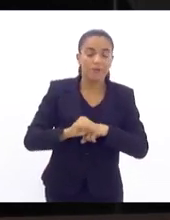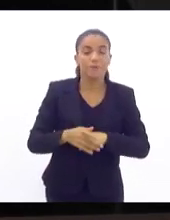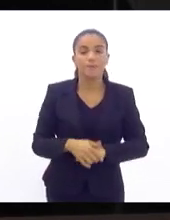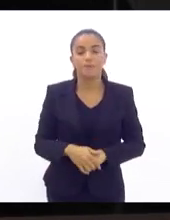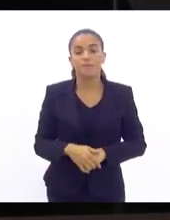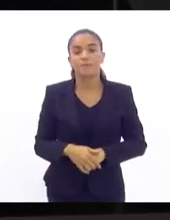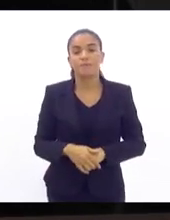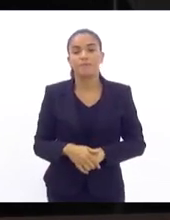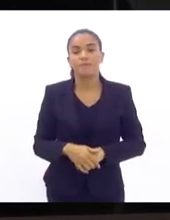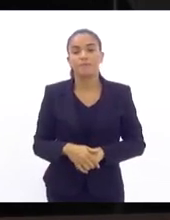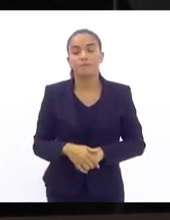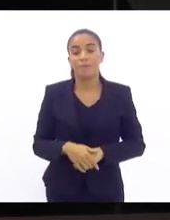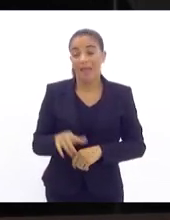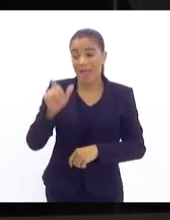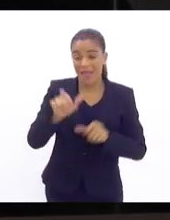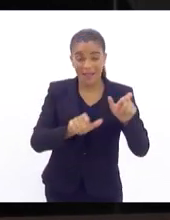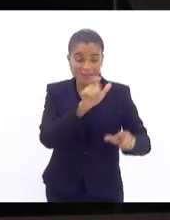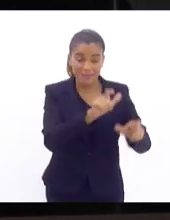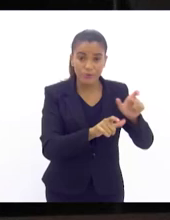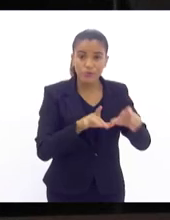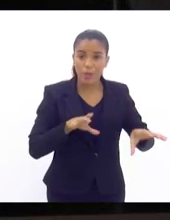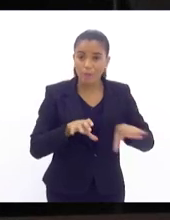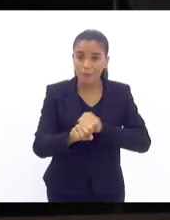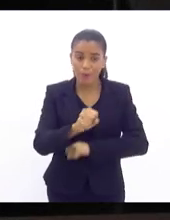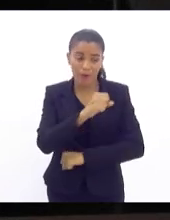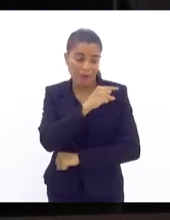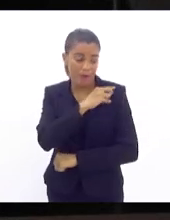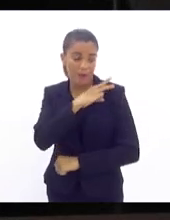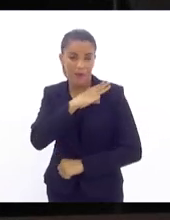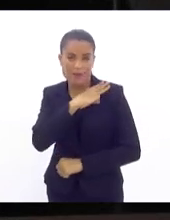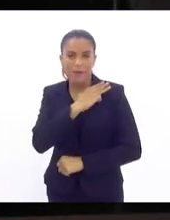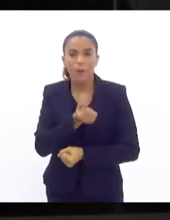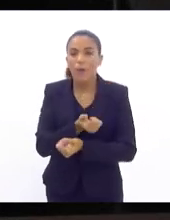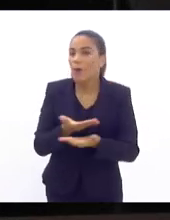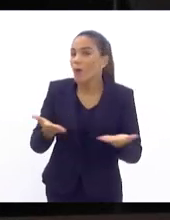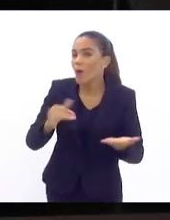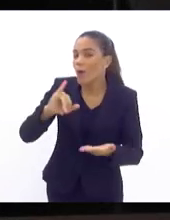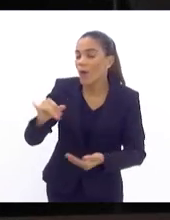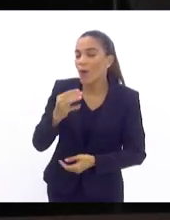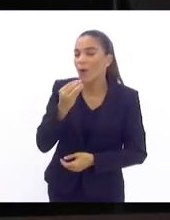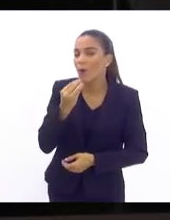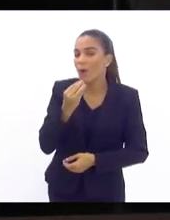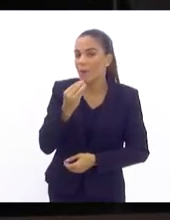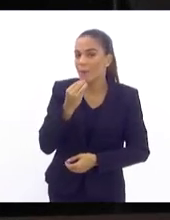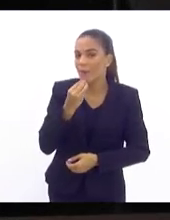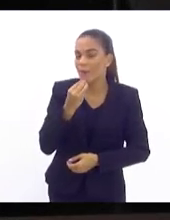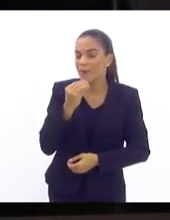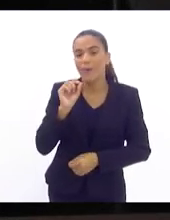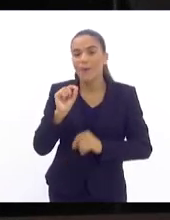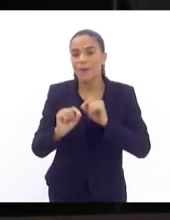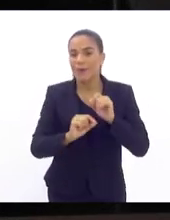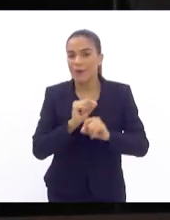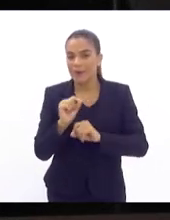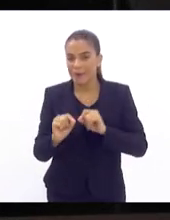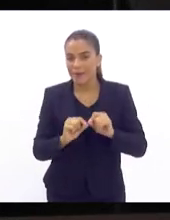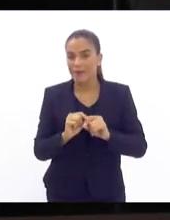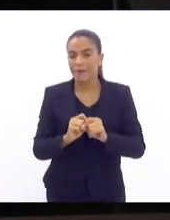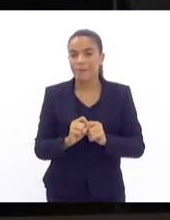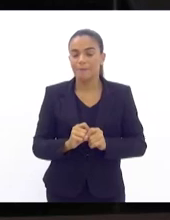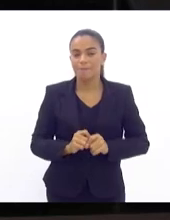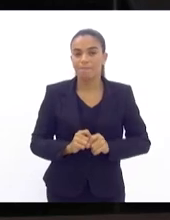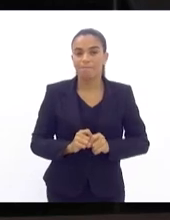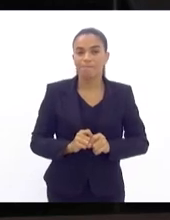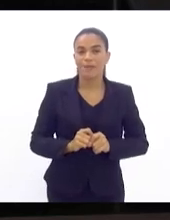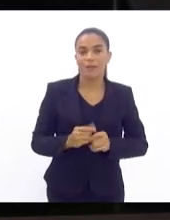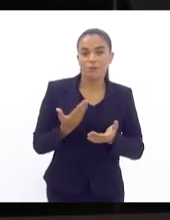aqueles que haviam acabado o ensino médio, nós proporcionamos a oportunidade de fazerem as